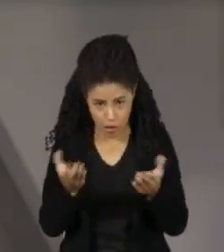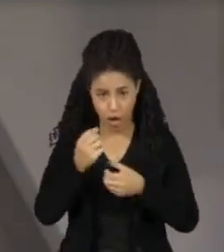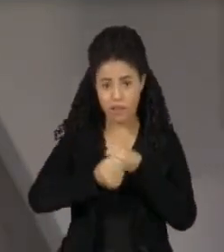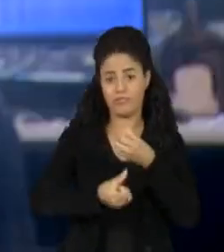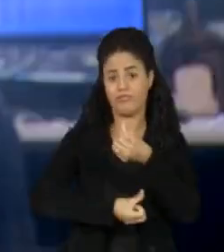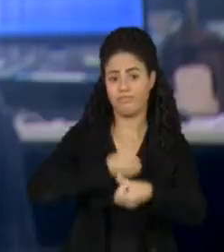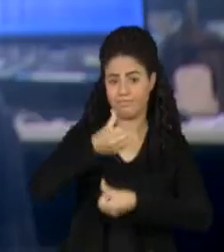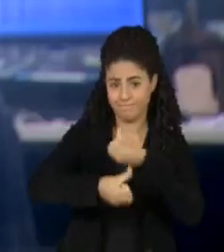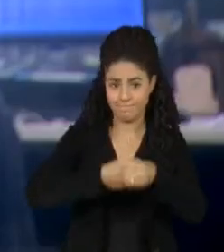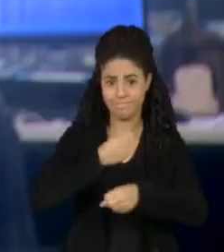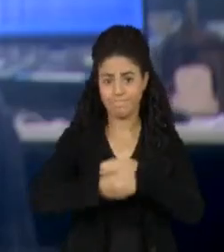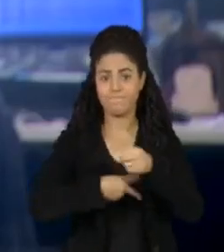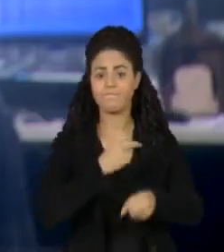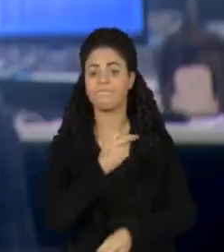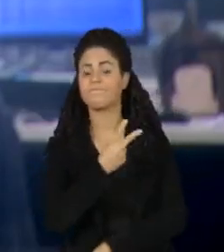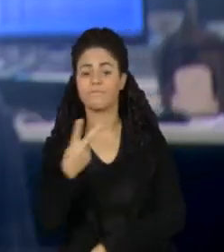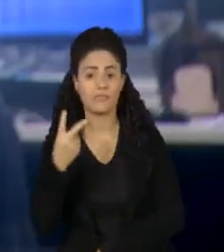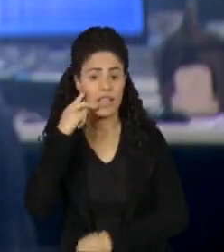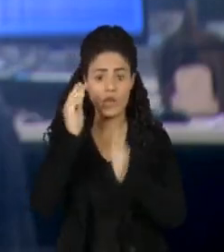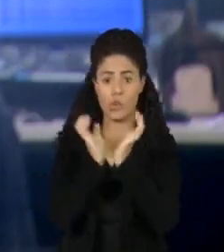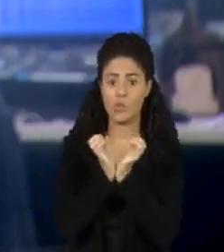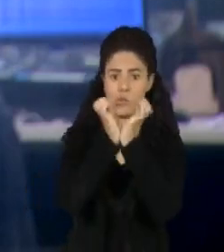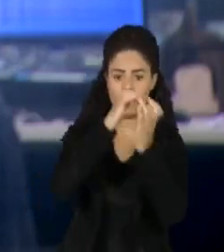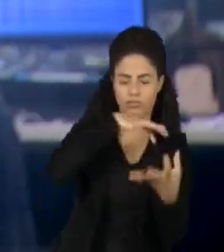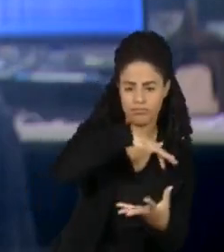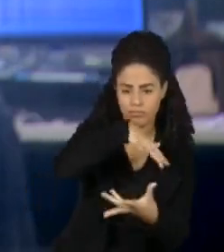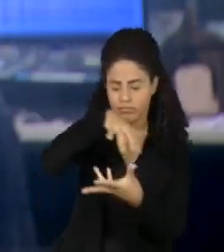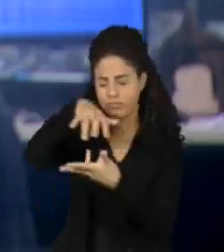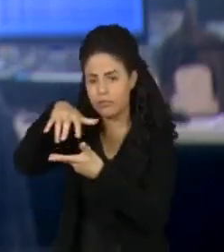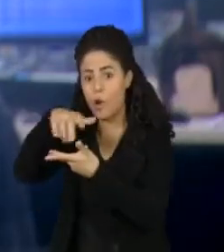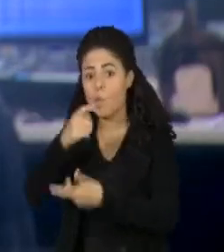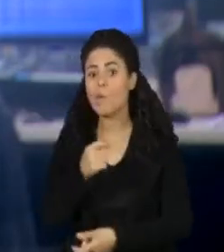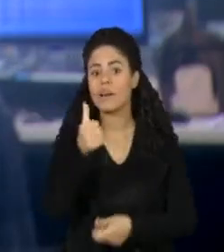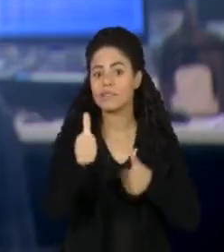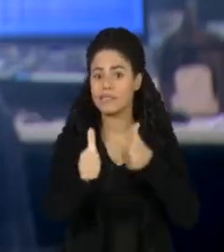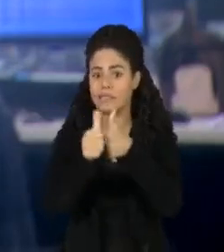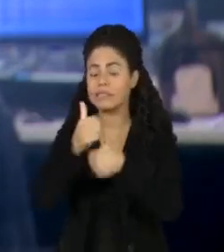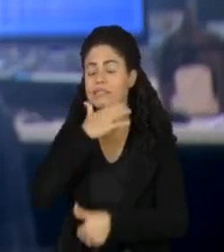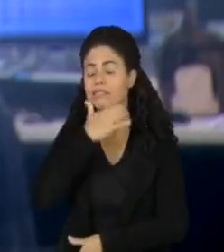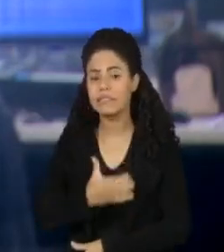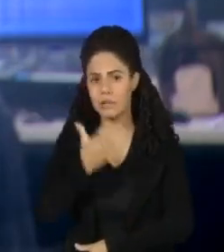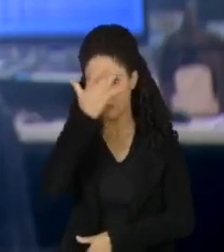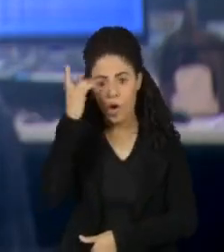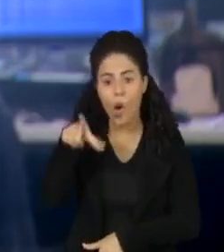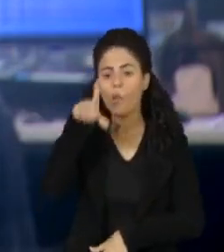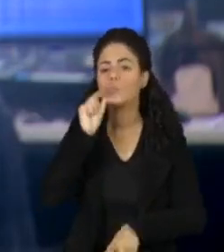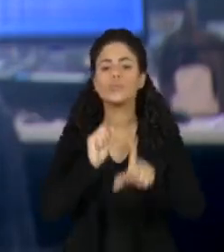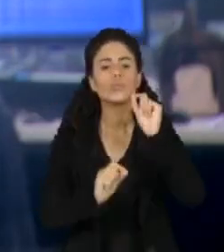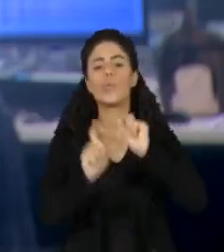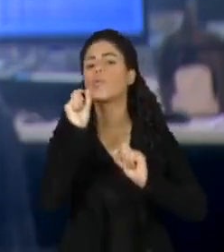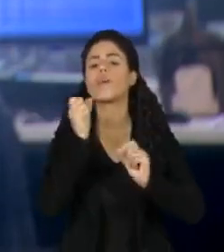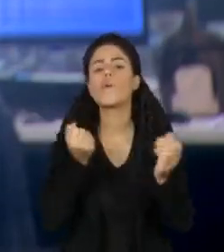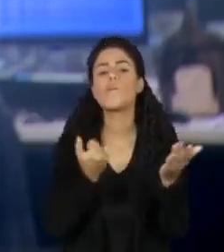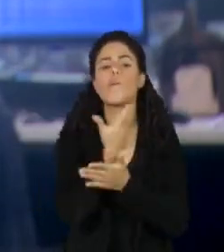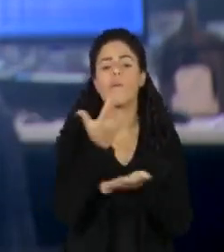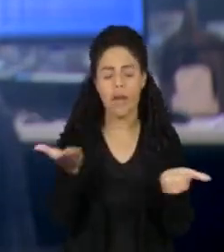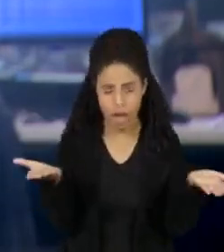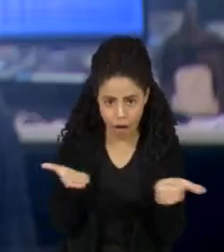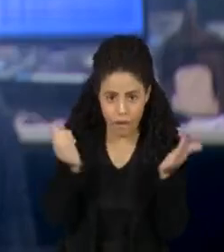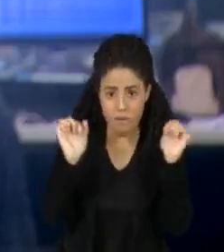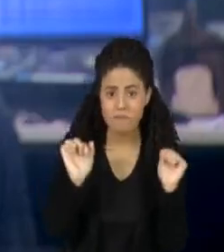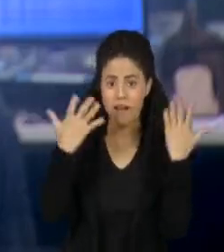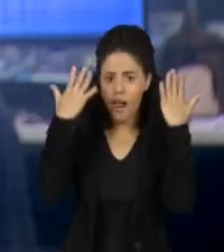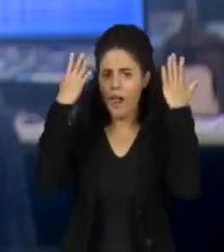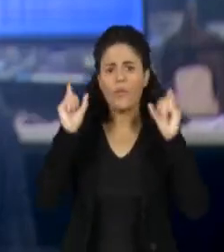2022 com a Copa do Mundo acontecendo perto do Natal o consumidor precisa escolher o que comprar para essas